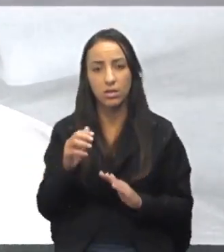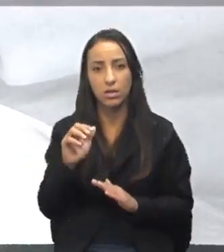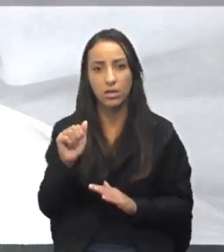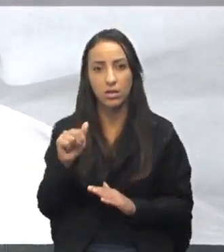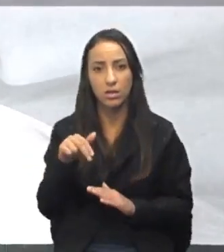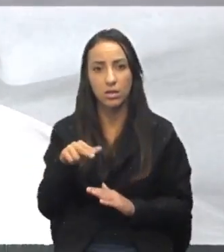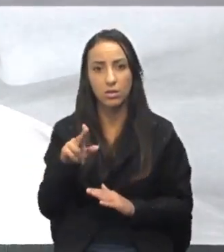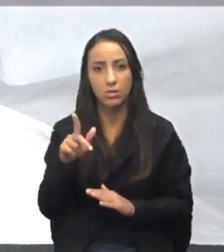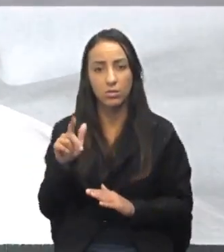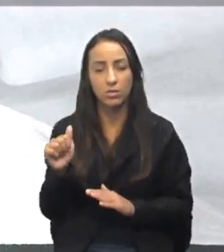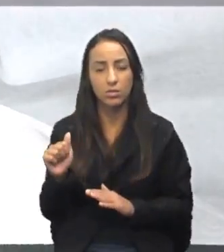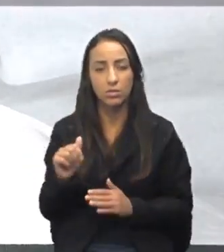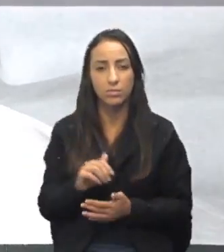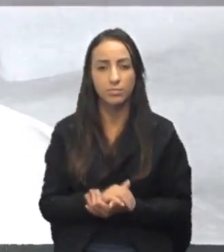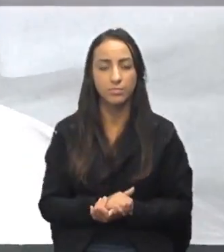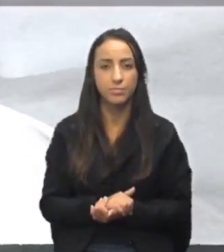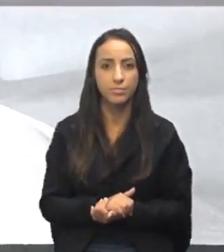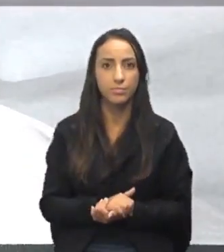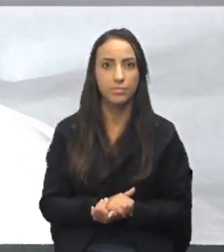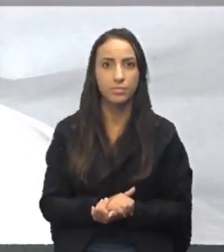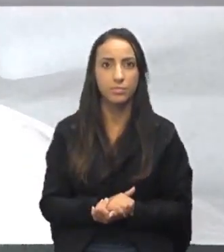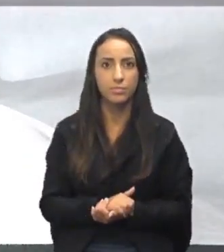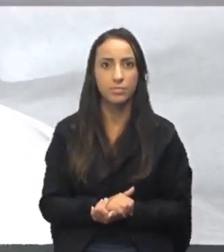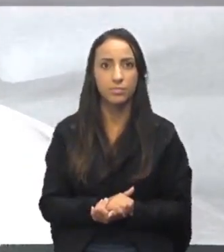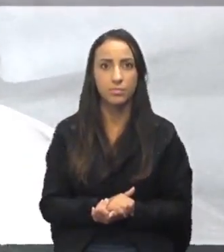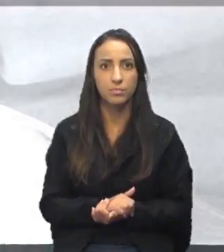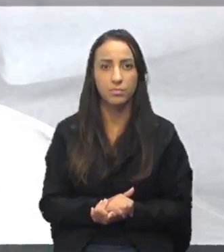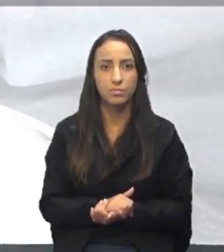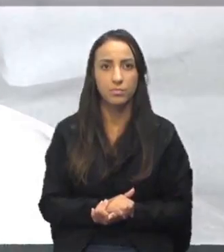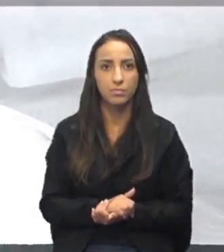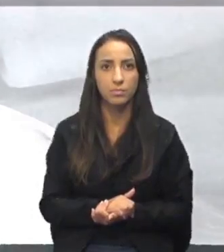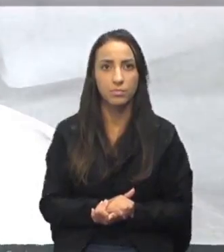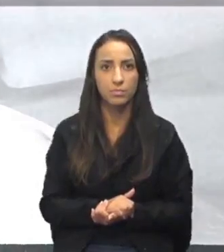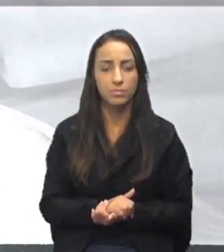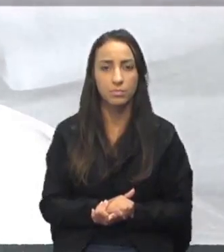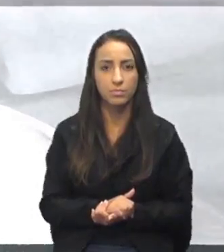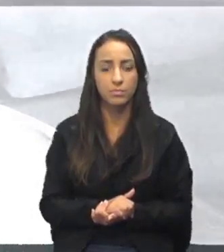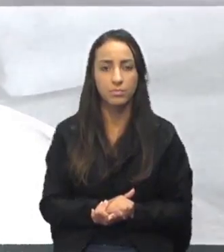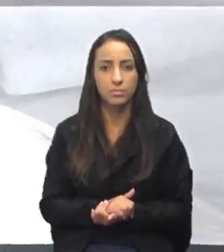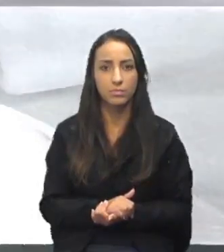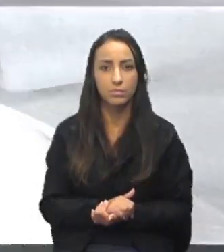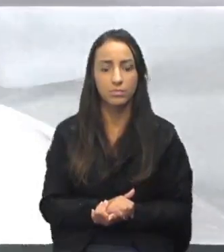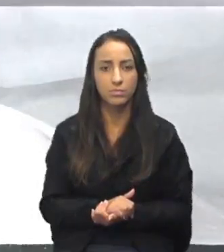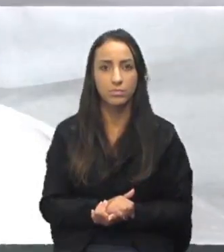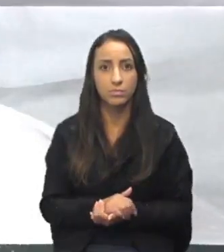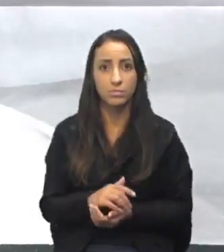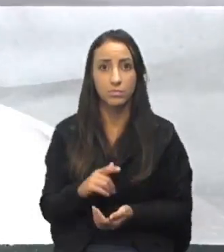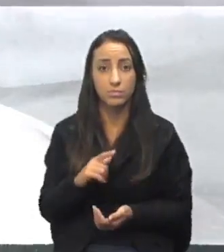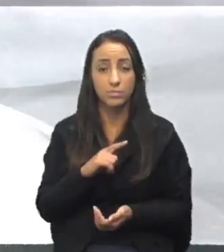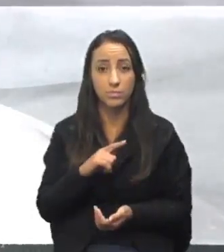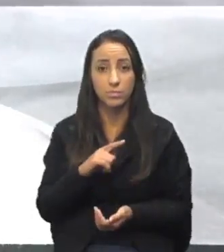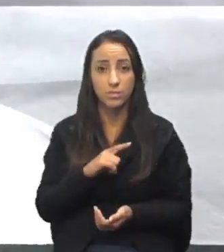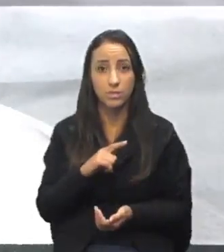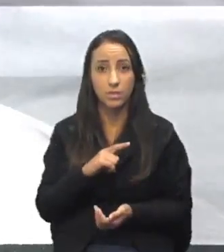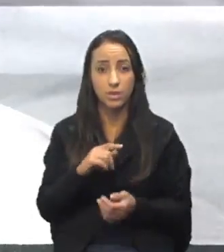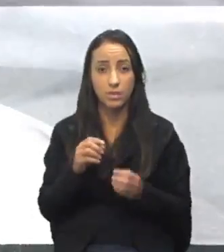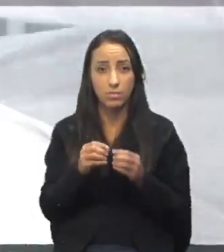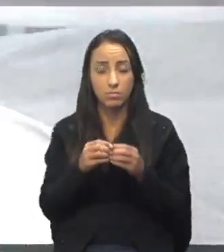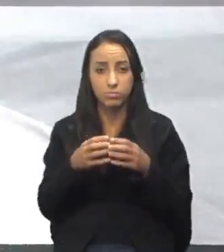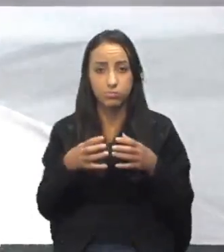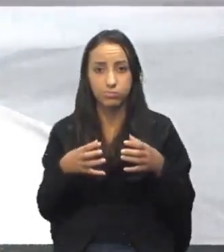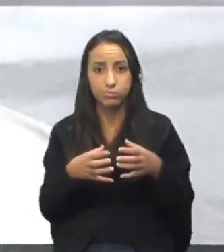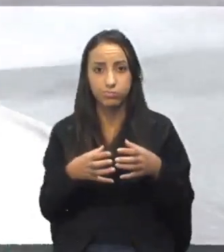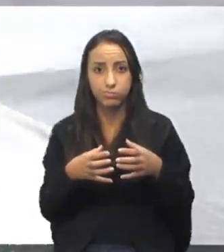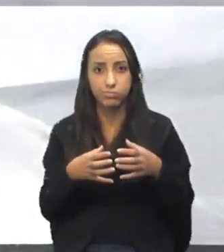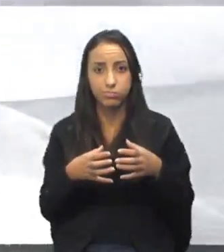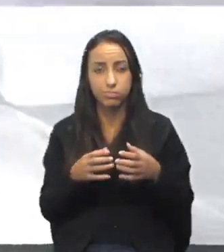cânula do paciente. Sabemos que a cânula ela tem um cuff, ou seja, um balonete